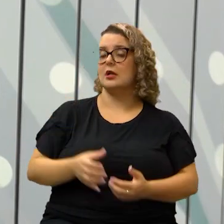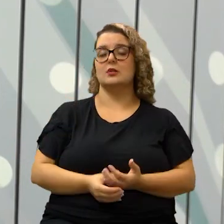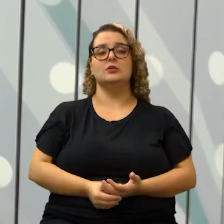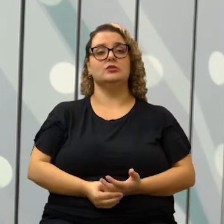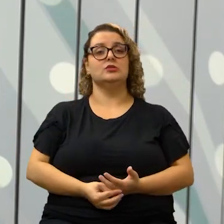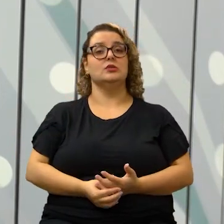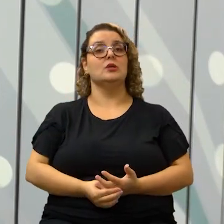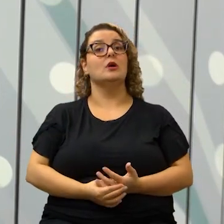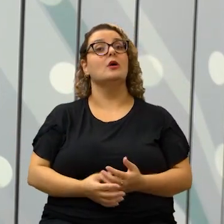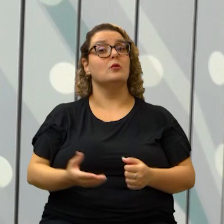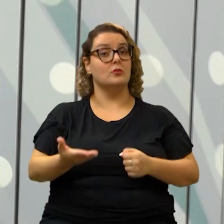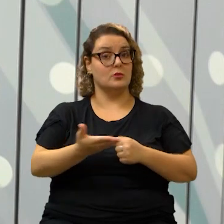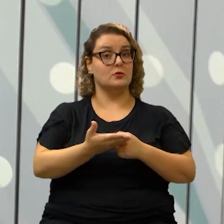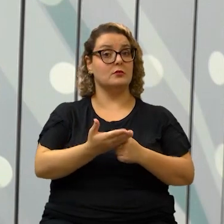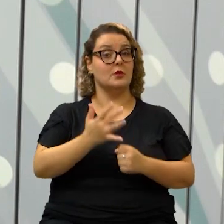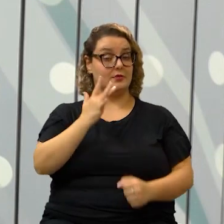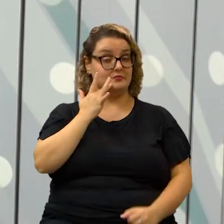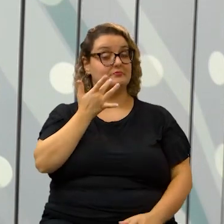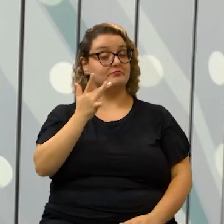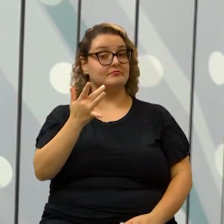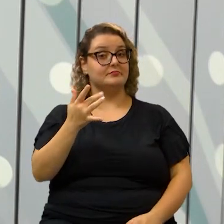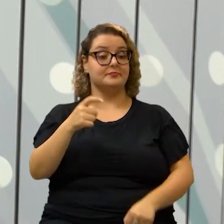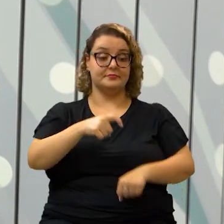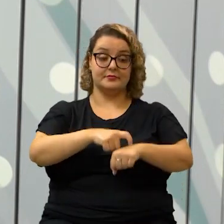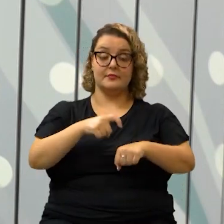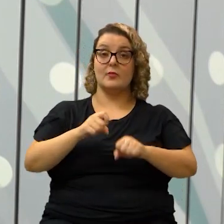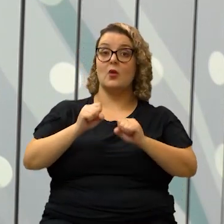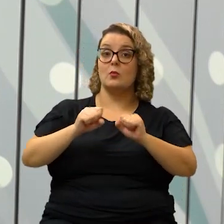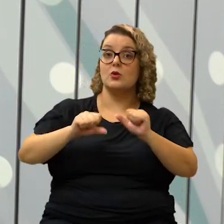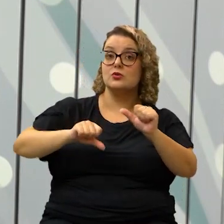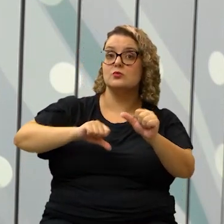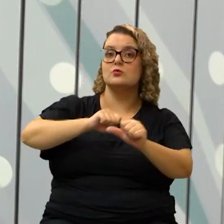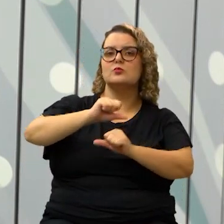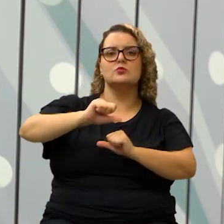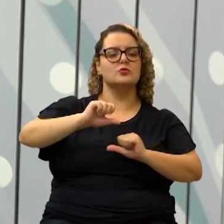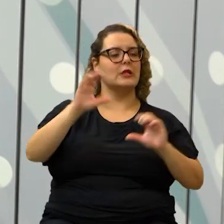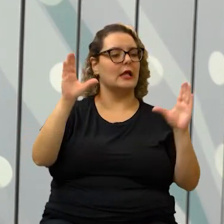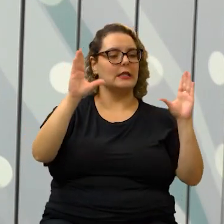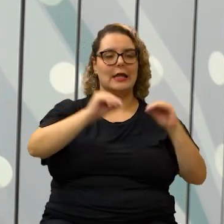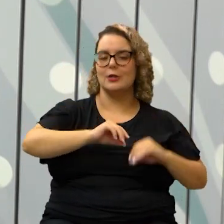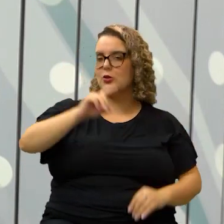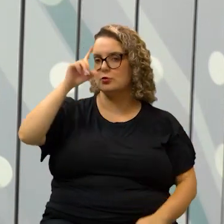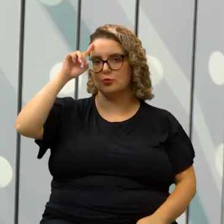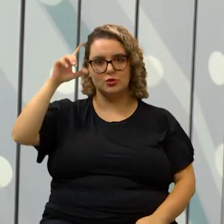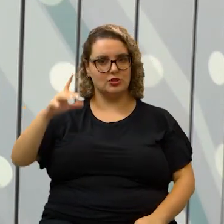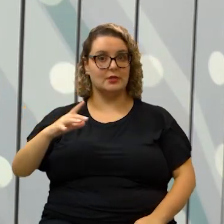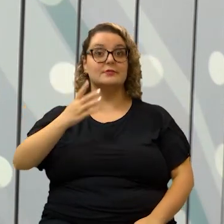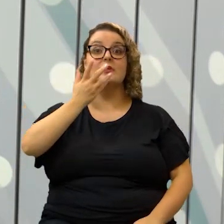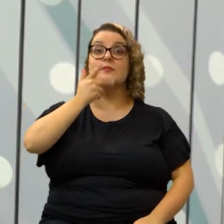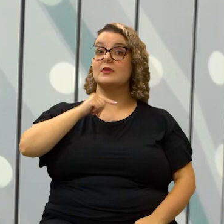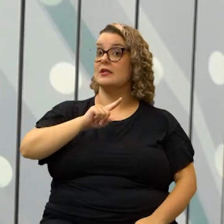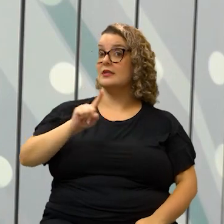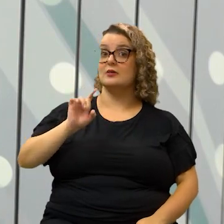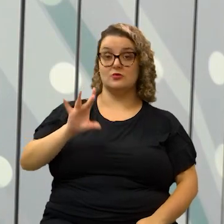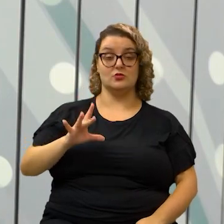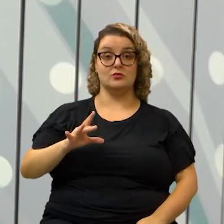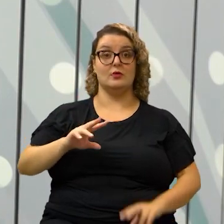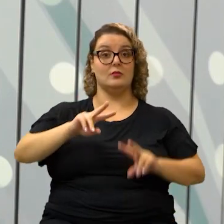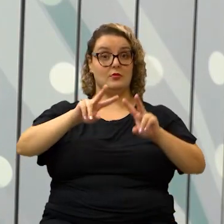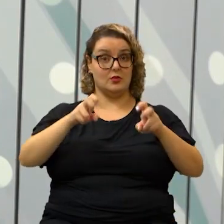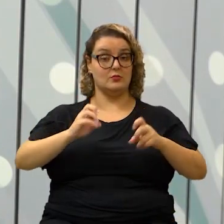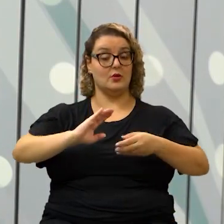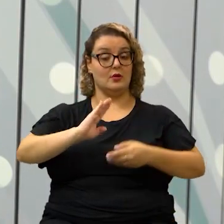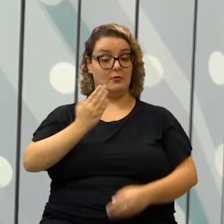idade. Considerado o intervalo de ouro, este período pode mudar radicalmente o destino da criança, não apenas